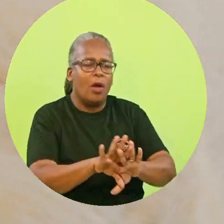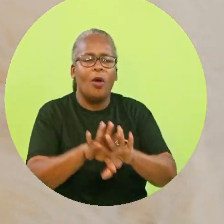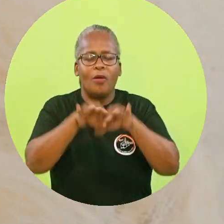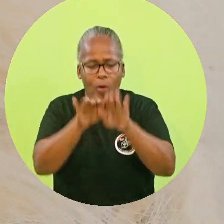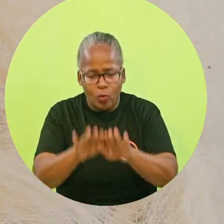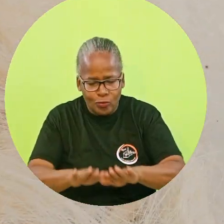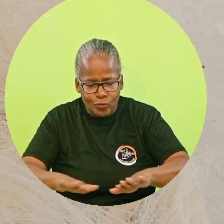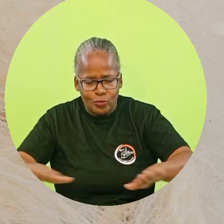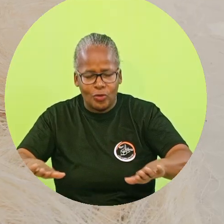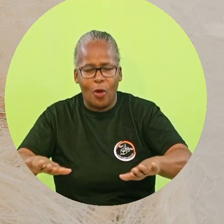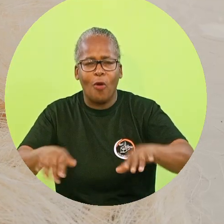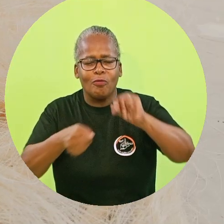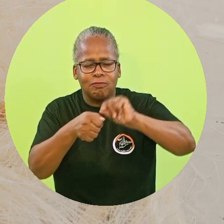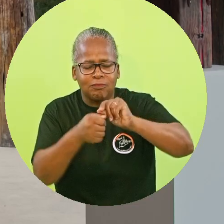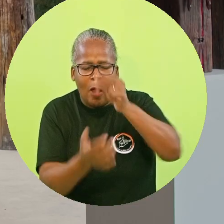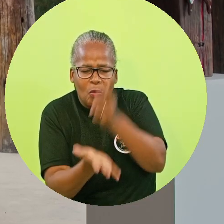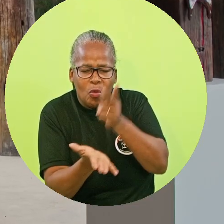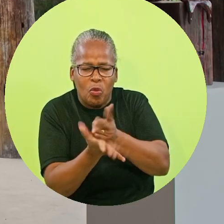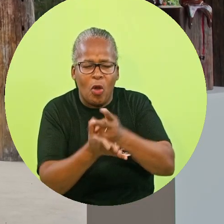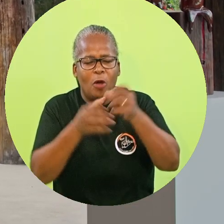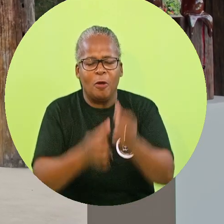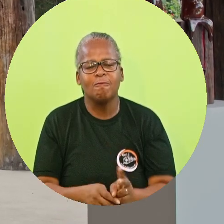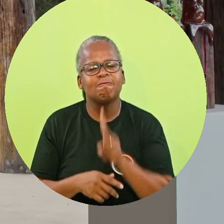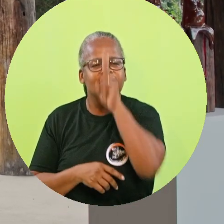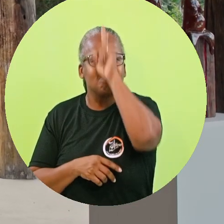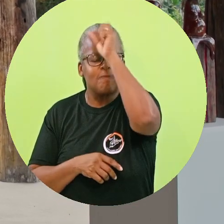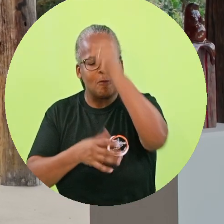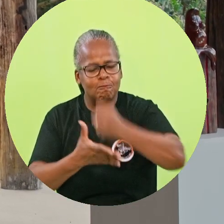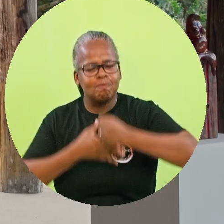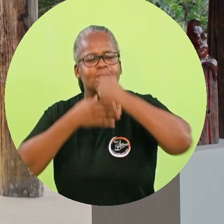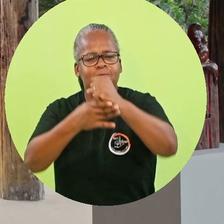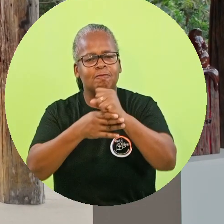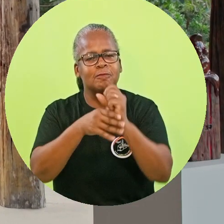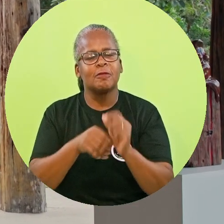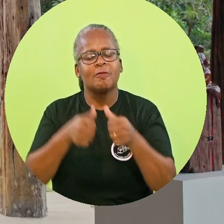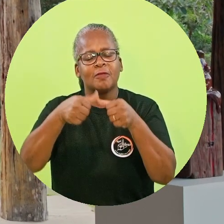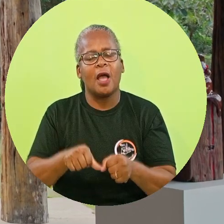no chão. Outras persistiram suspensas, como fiapos de resistência.